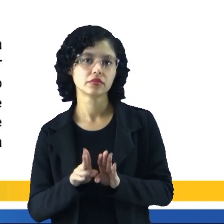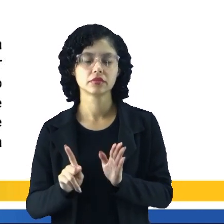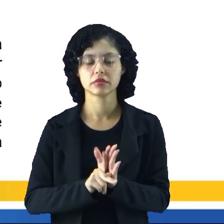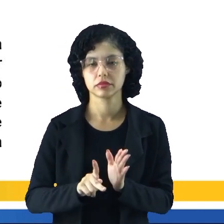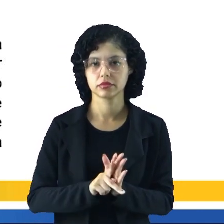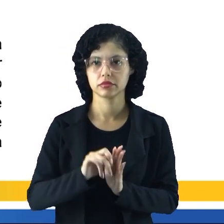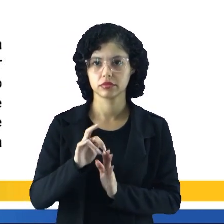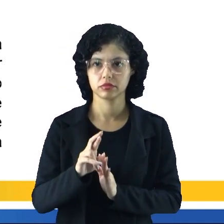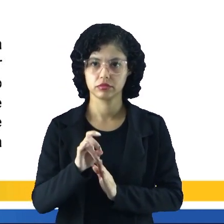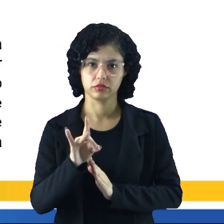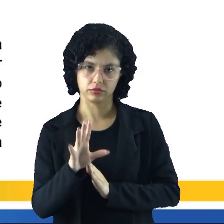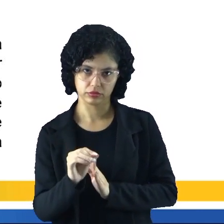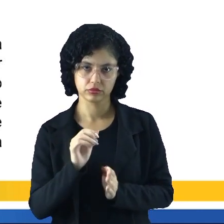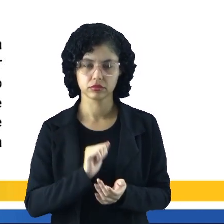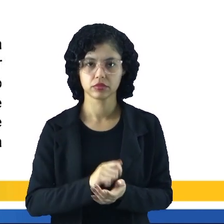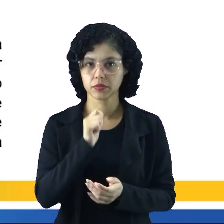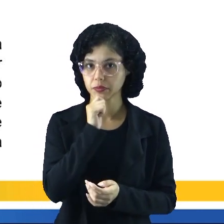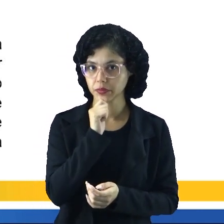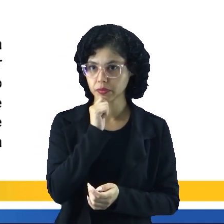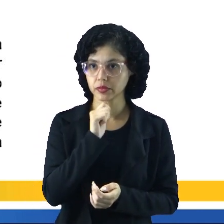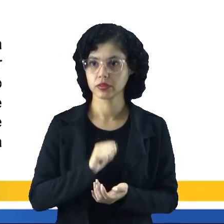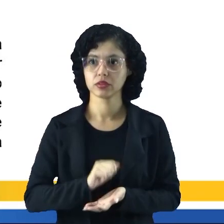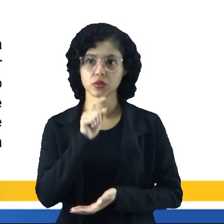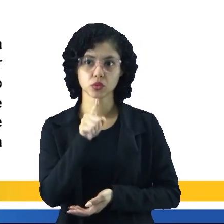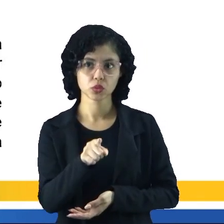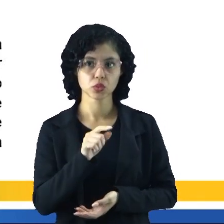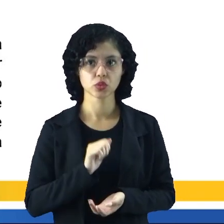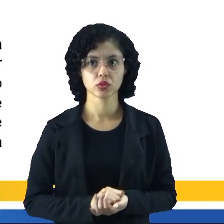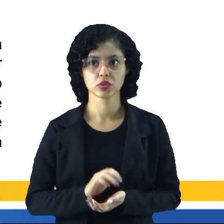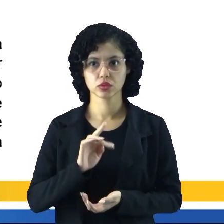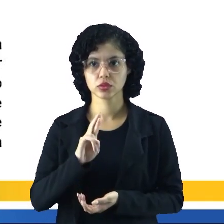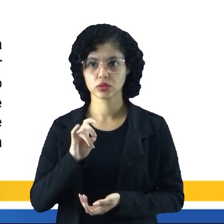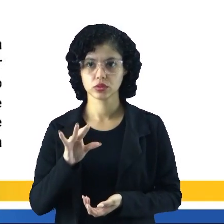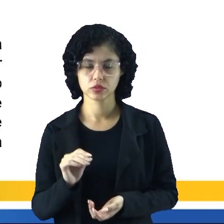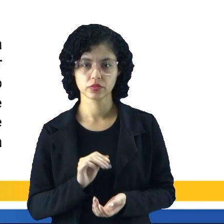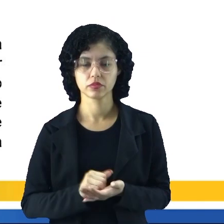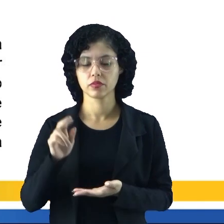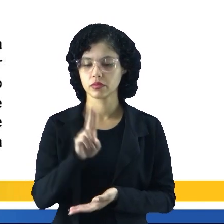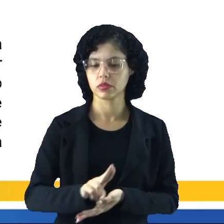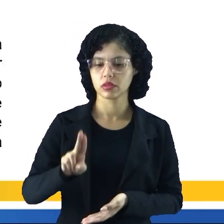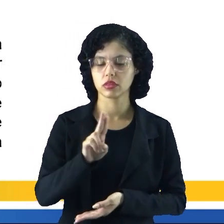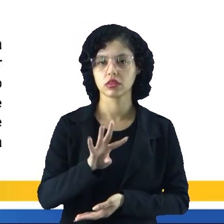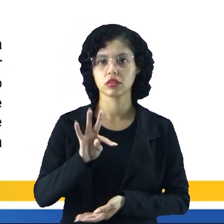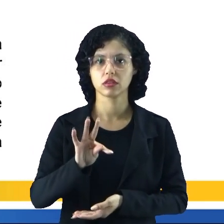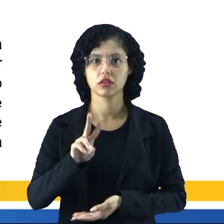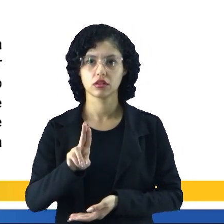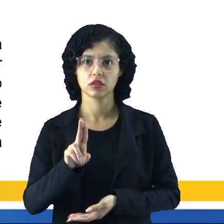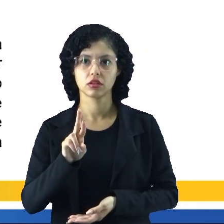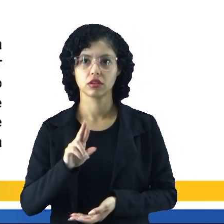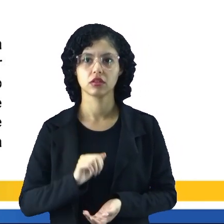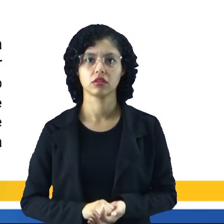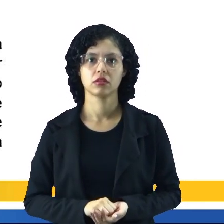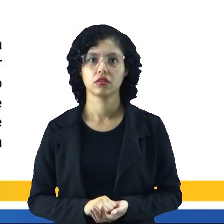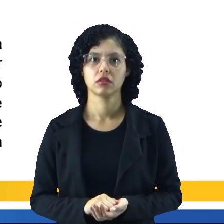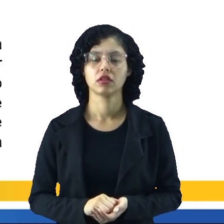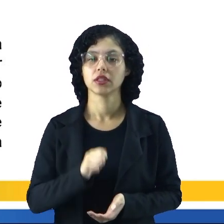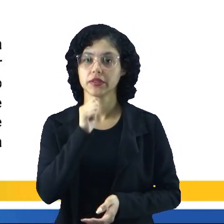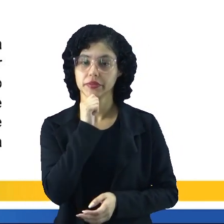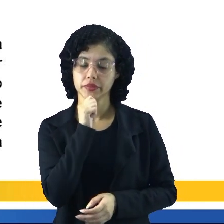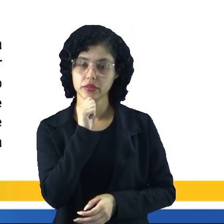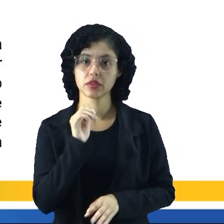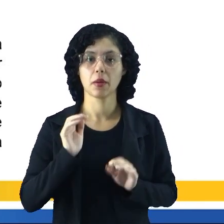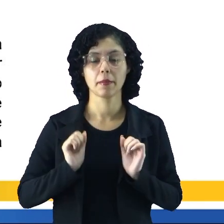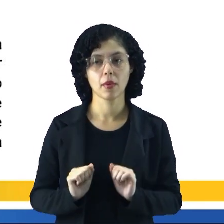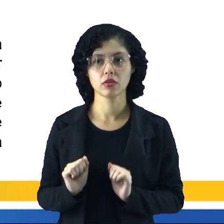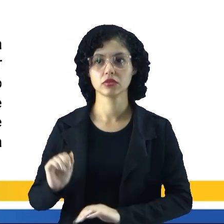imperativa em relação ao tu né Nós temos lá a utilização do tu né o candidato ele